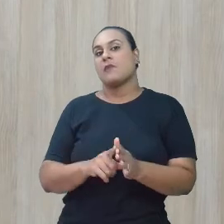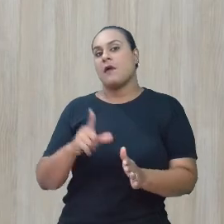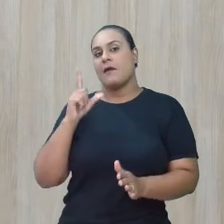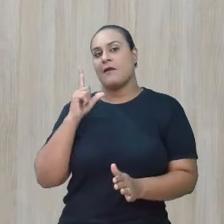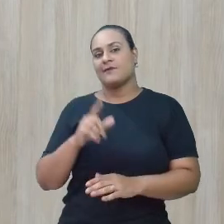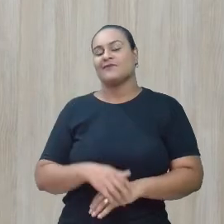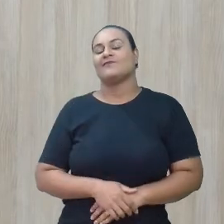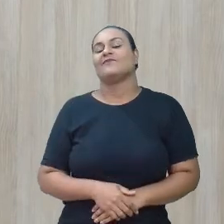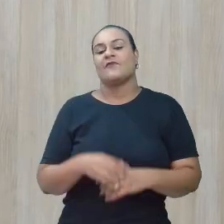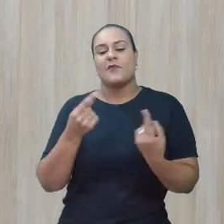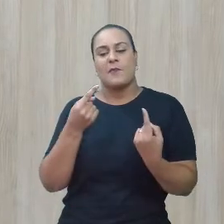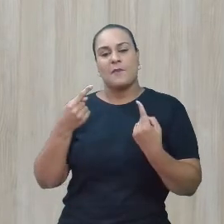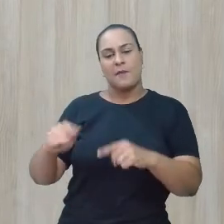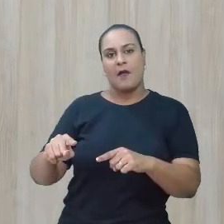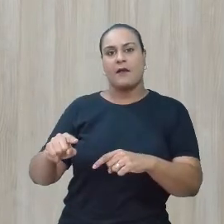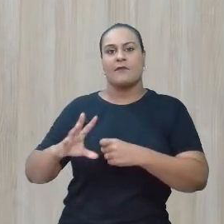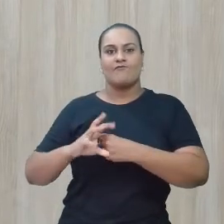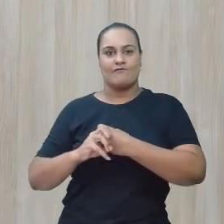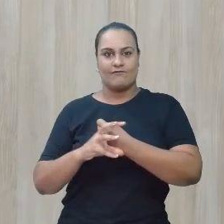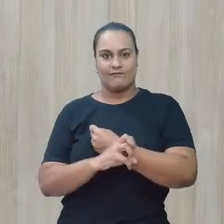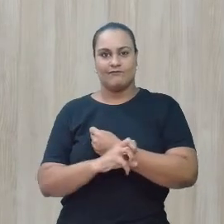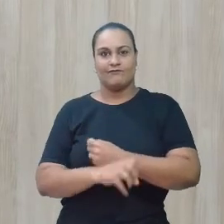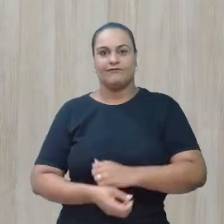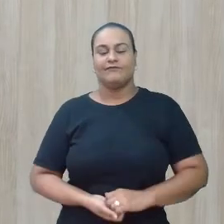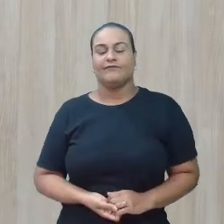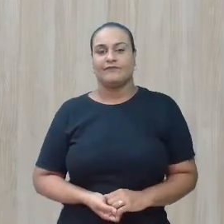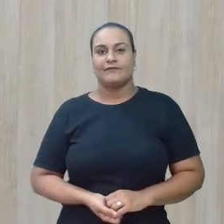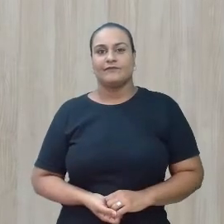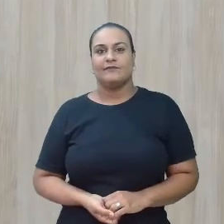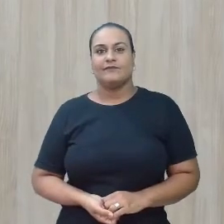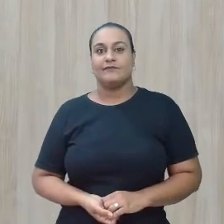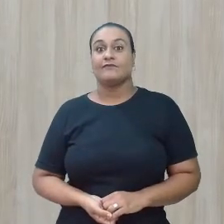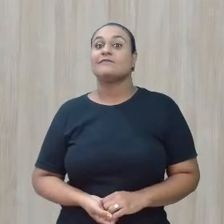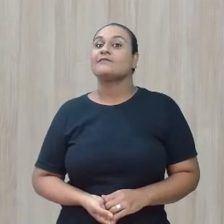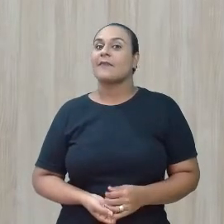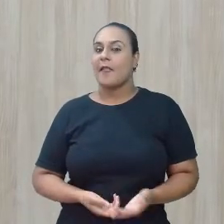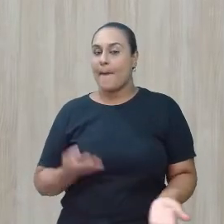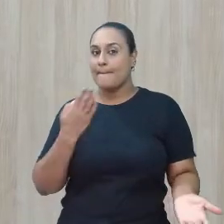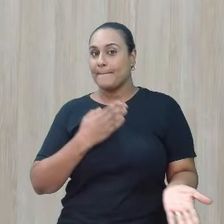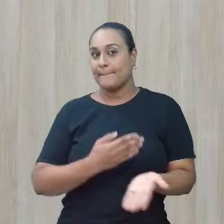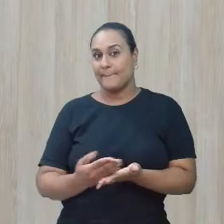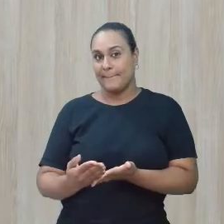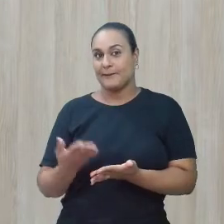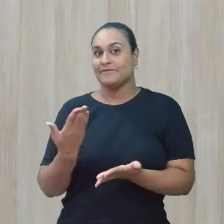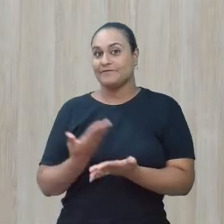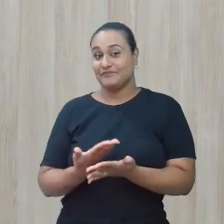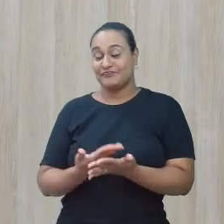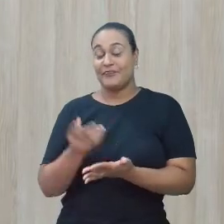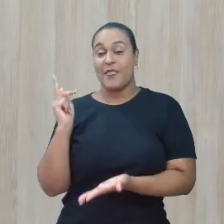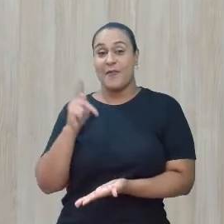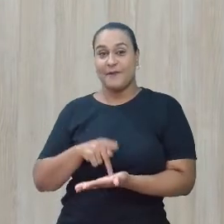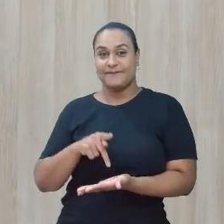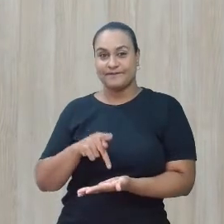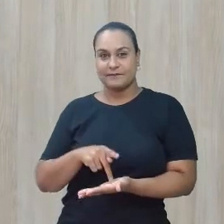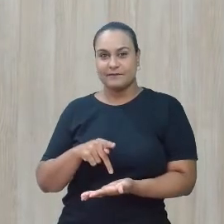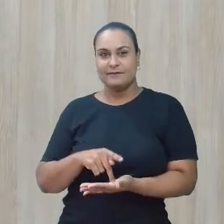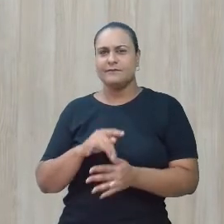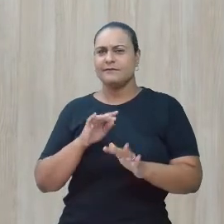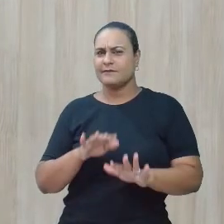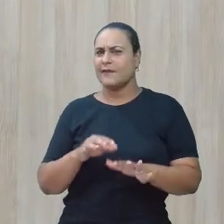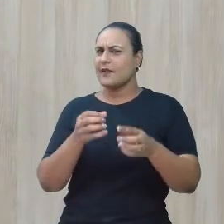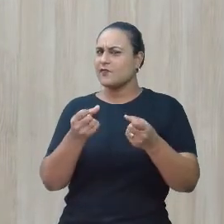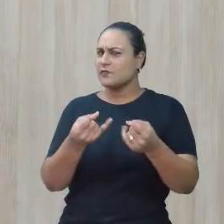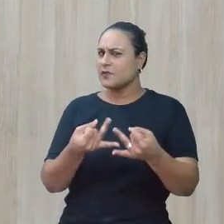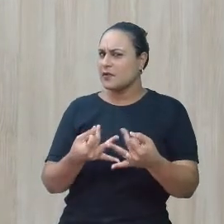no combate e prevenção do câncer. E agora a gente começa a nossa aula de fato, né? E eu disse que ela